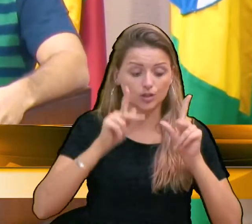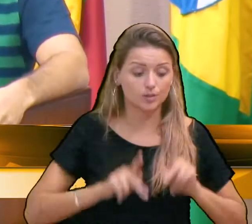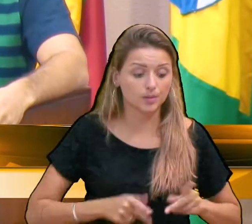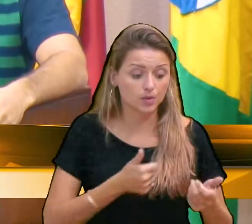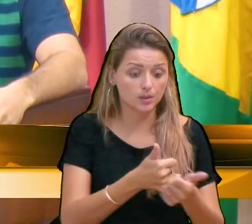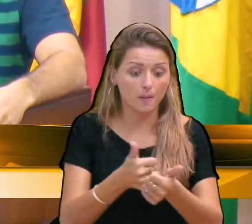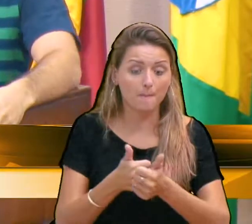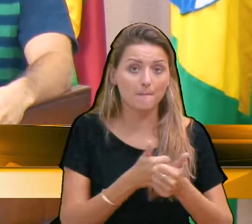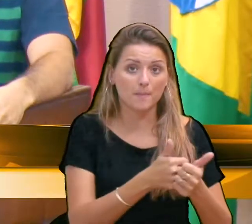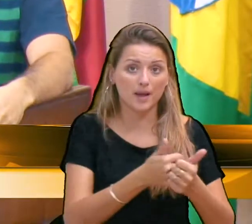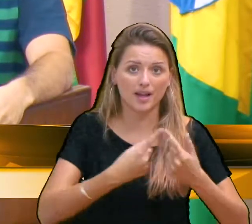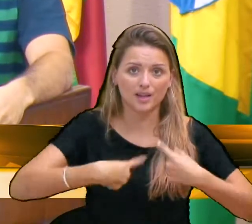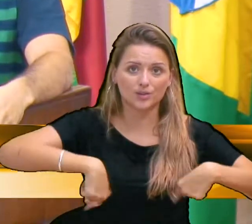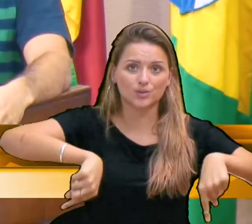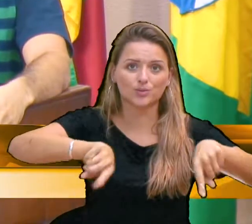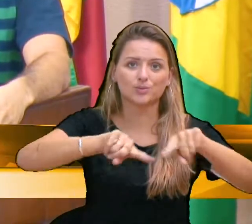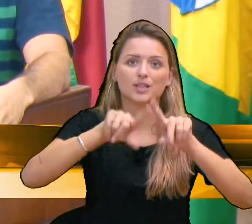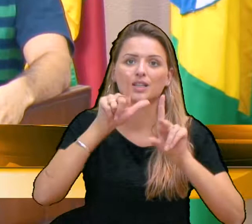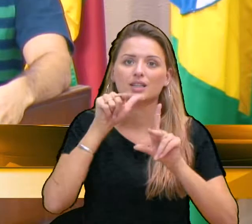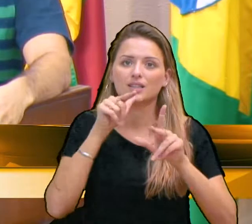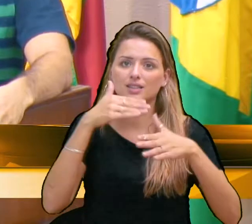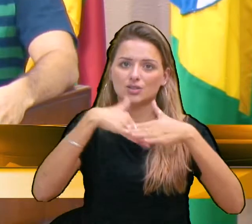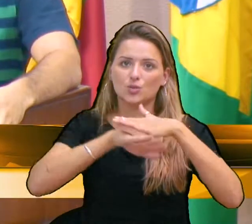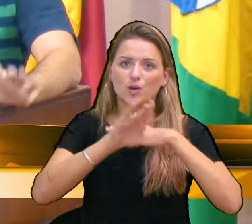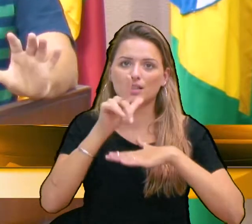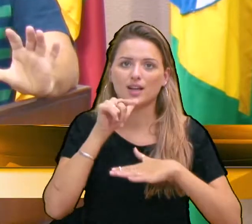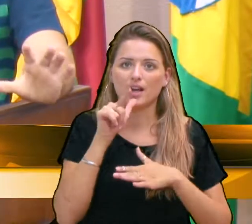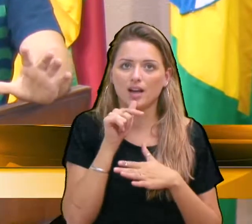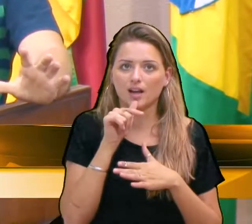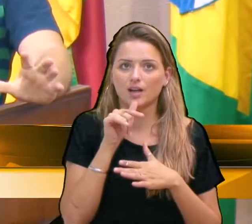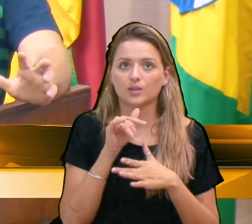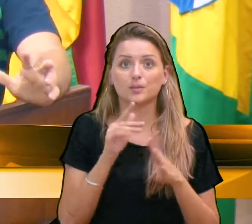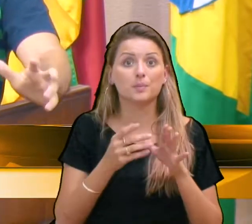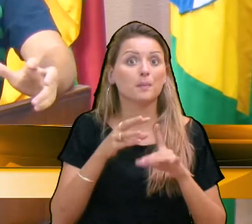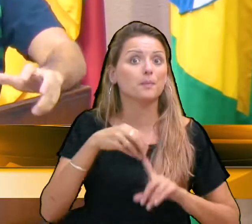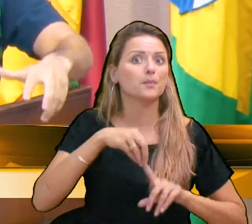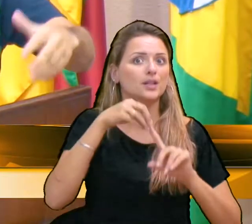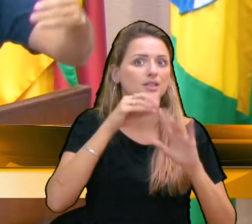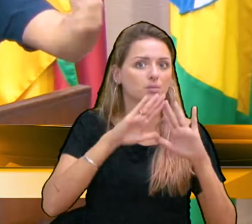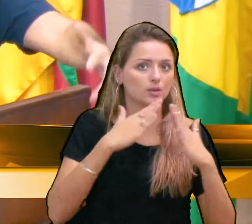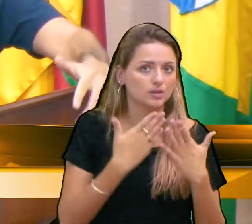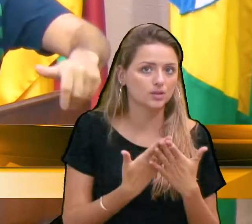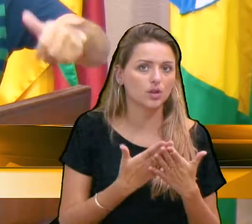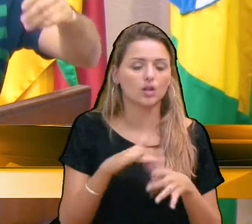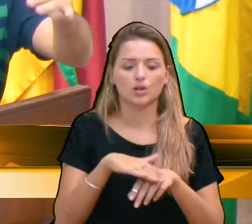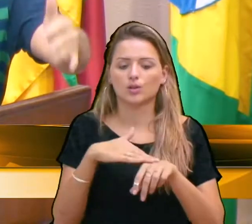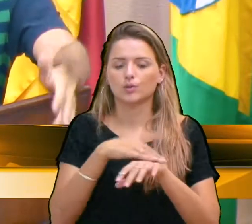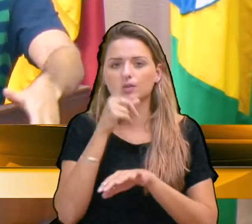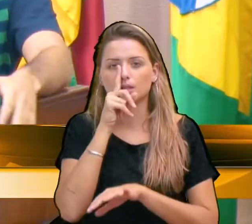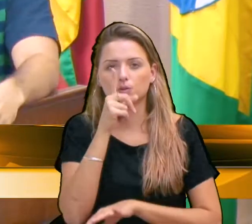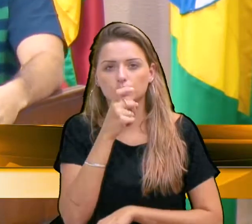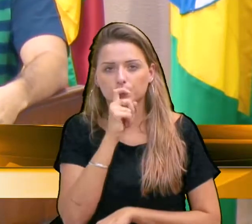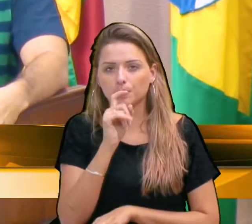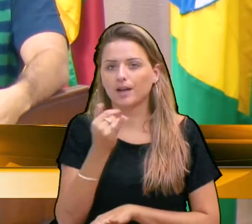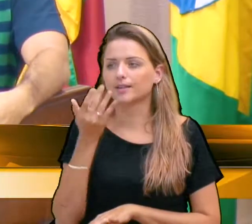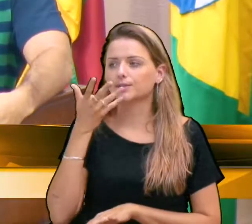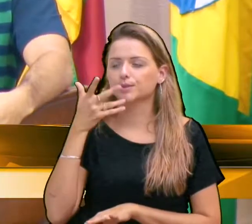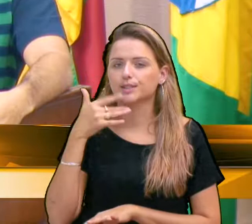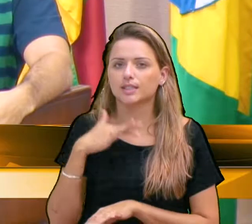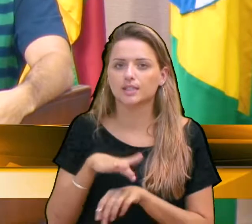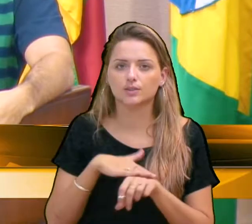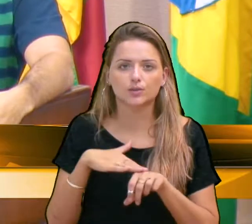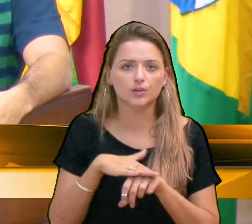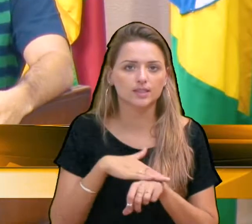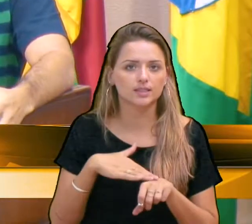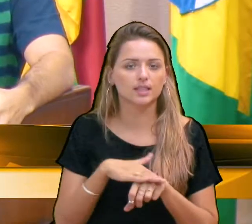das represas, das barragens, né? Principalmente as escolas, vamos ter uma conversa com os pais, com as crianças,